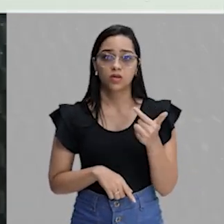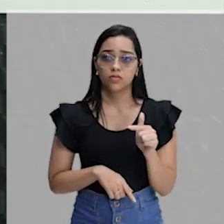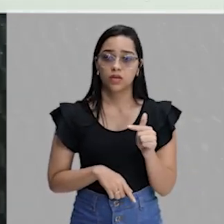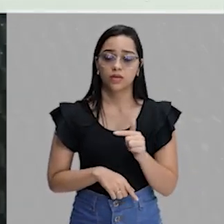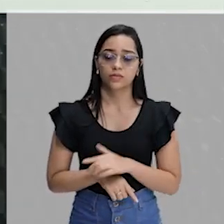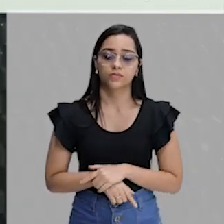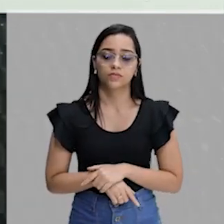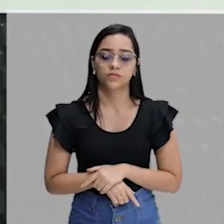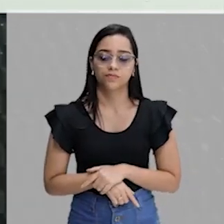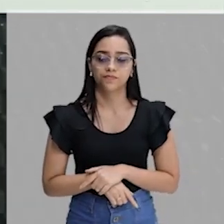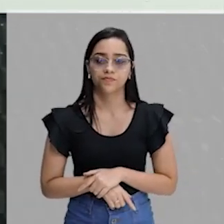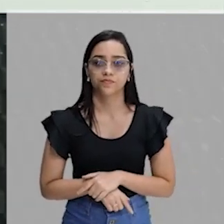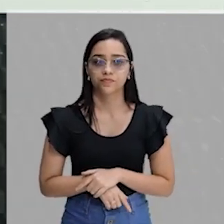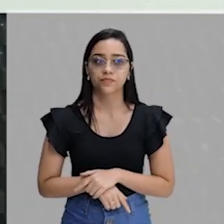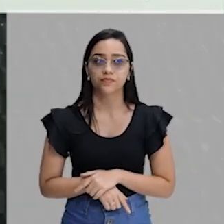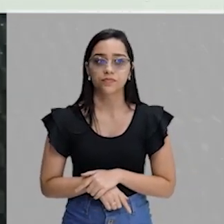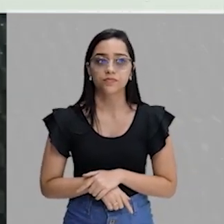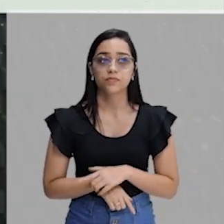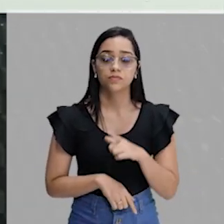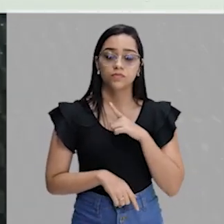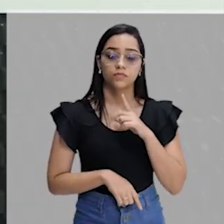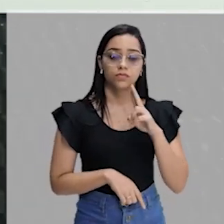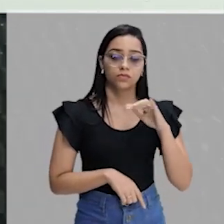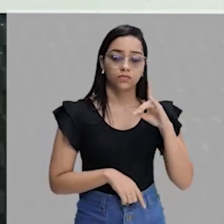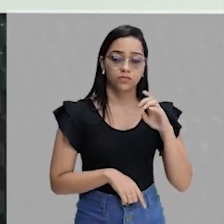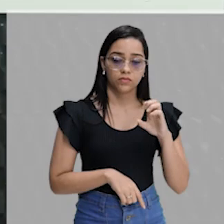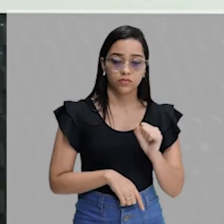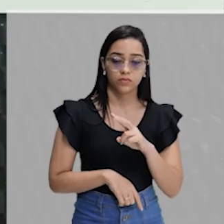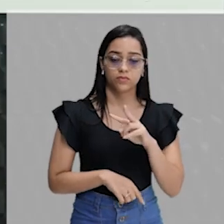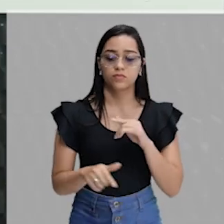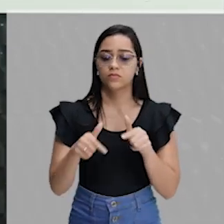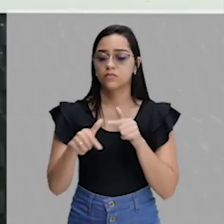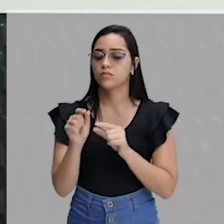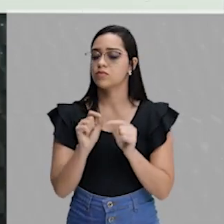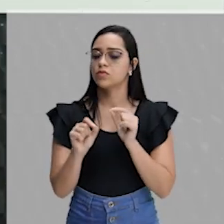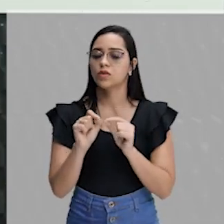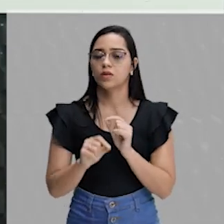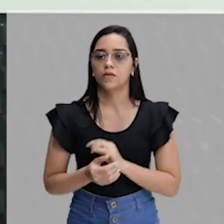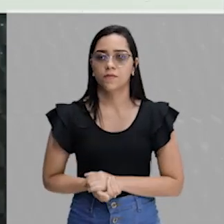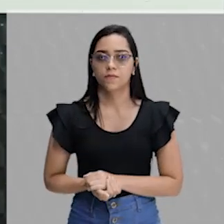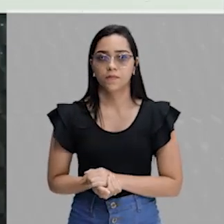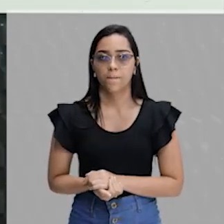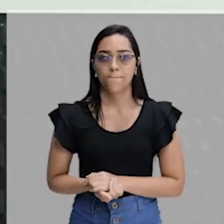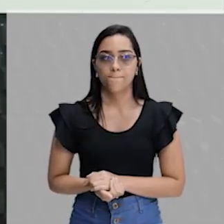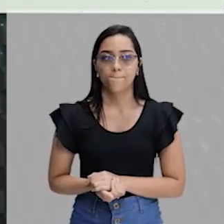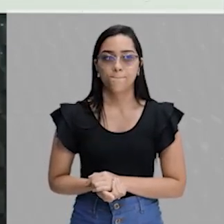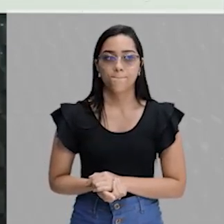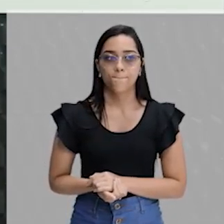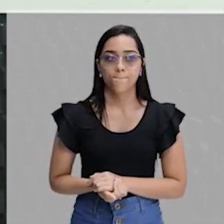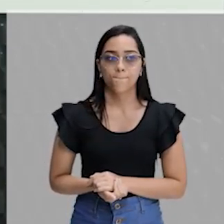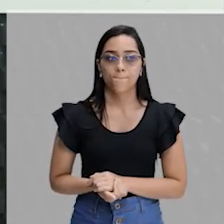acúmulo, tá ok? As unidades que nós vamos trabalhar aqui serão as seguintes.